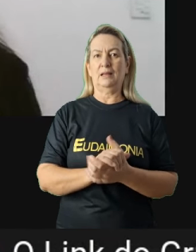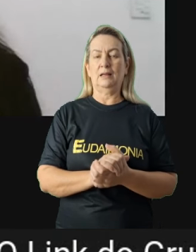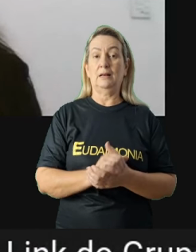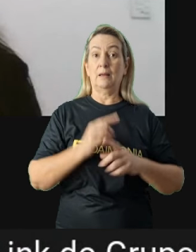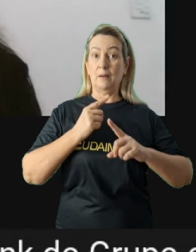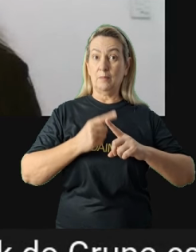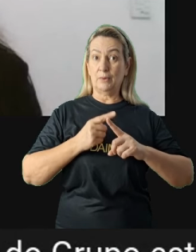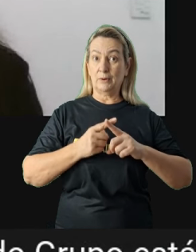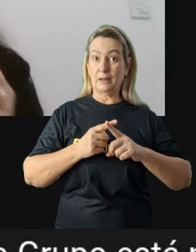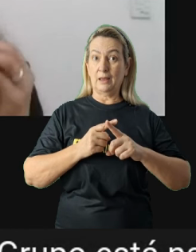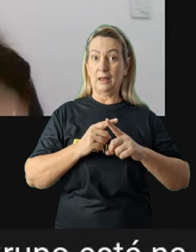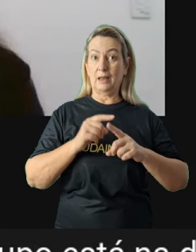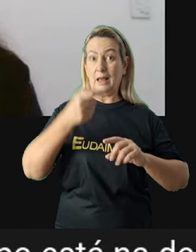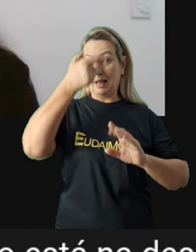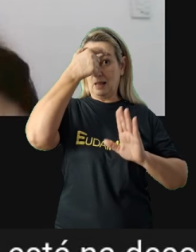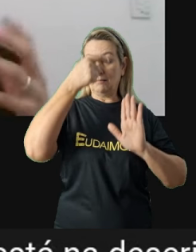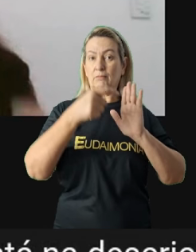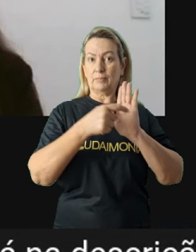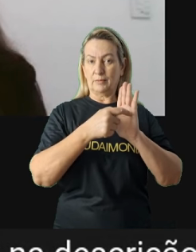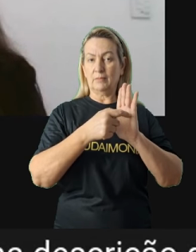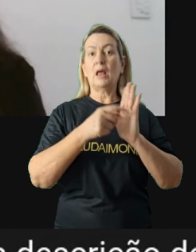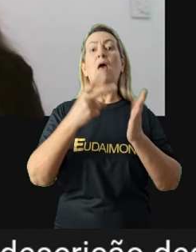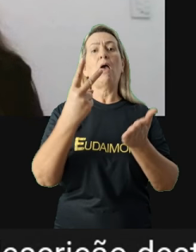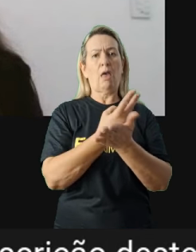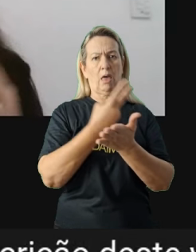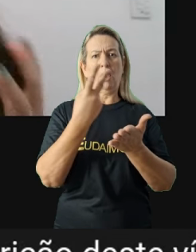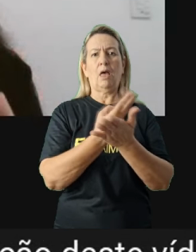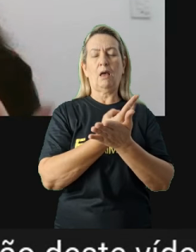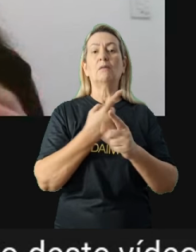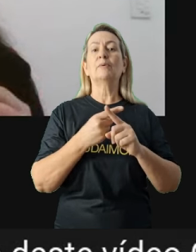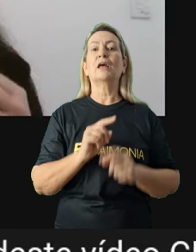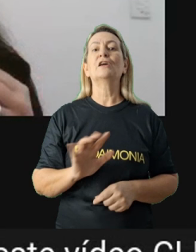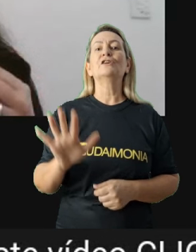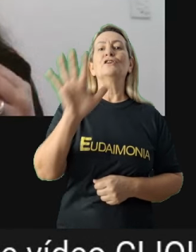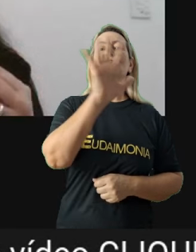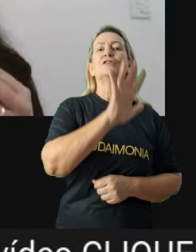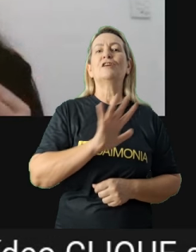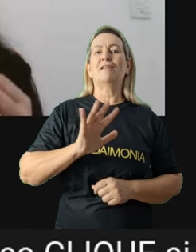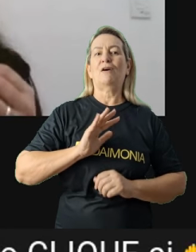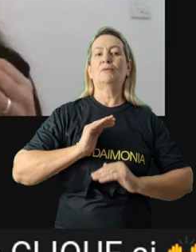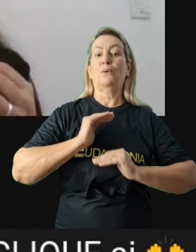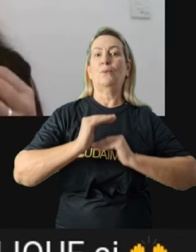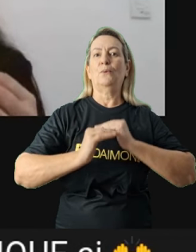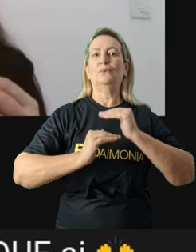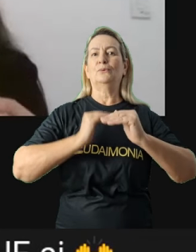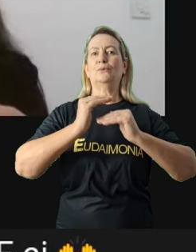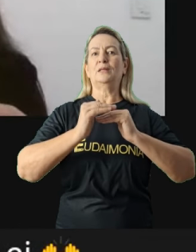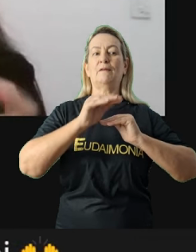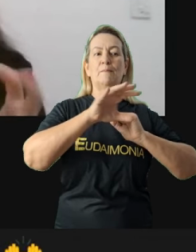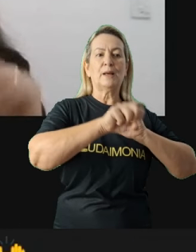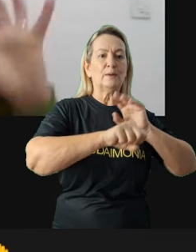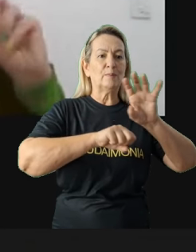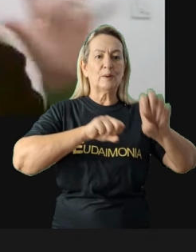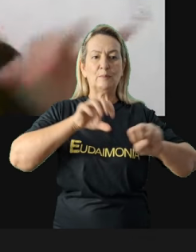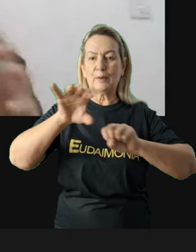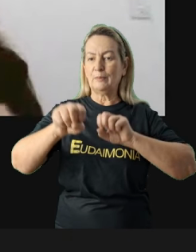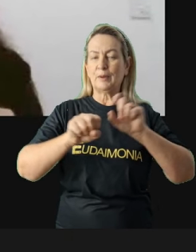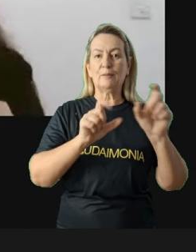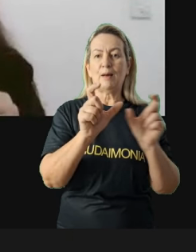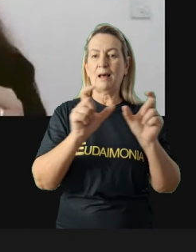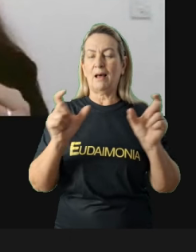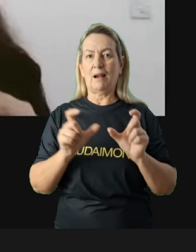para ele. Por que eu digo? Porque a IA ainda erra? Erra, ela é generativa, ela está ainda em construção. Ela vai pegando